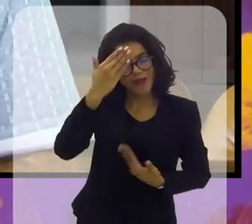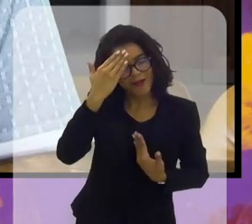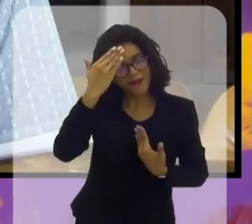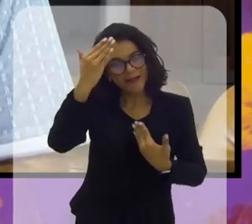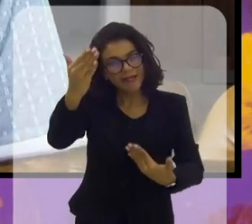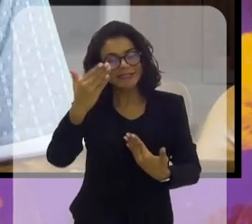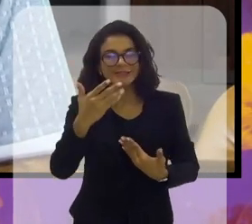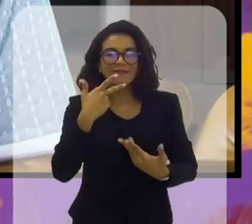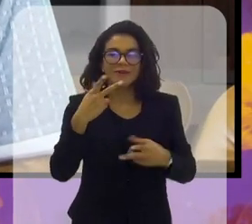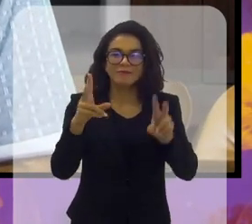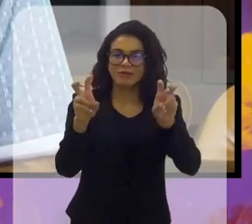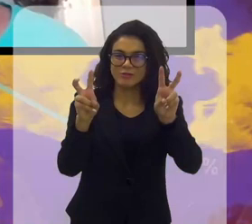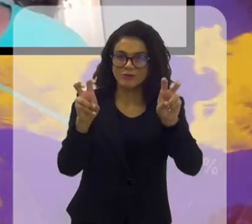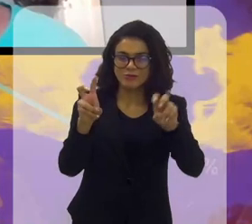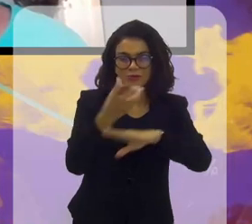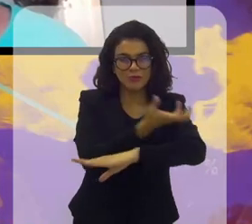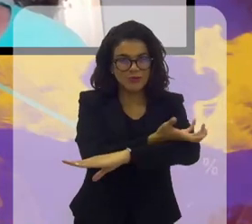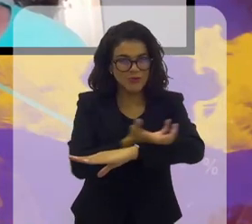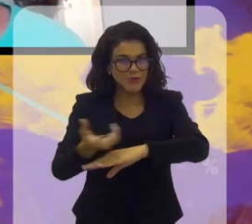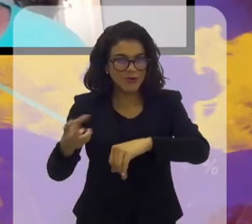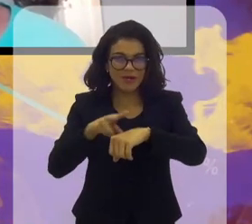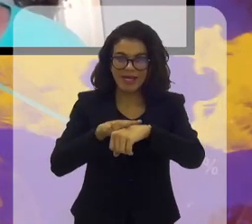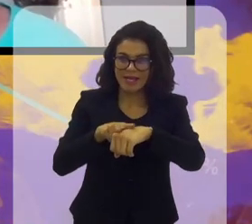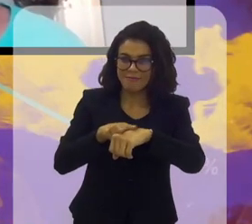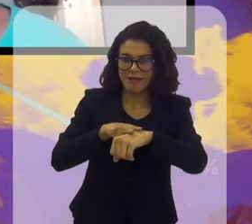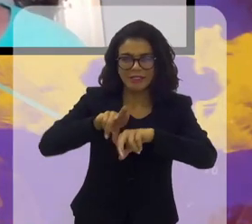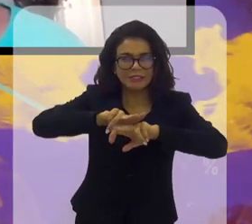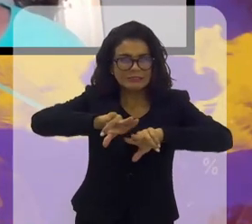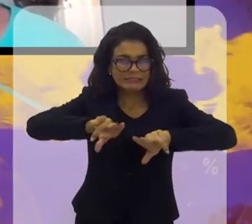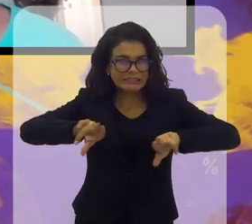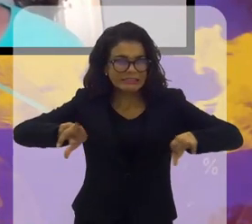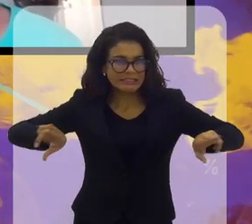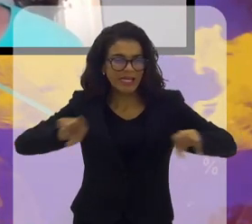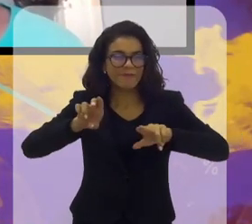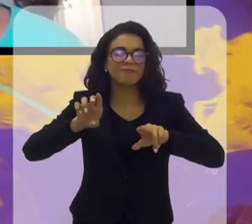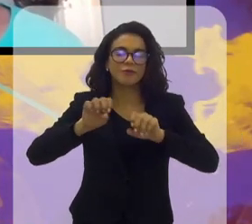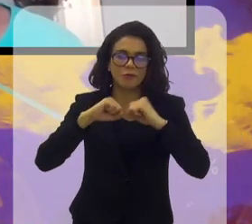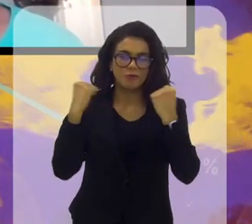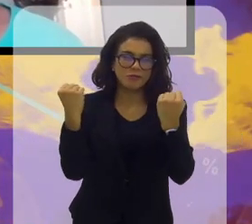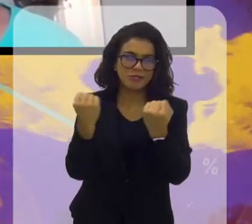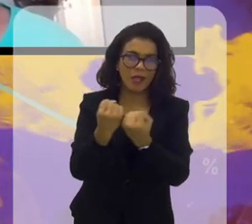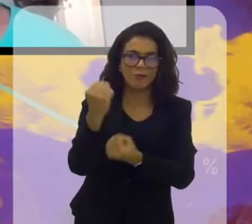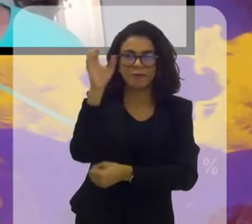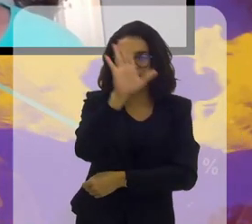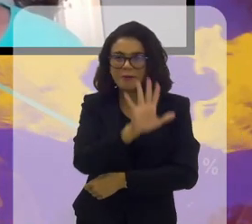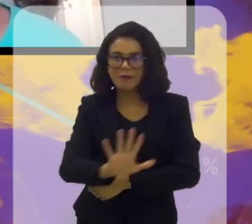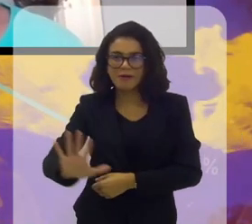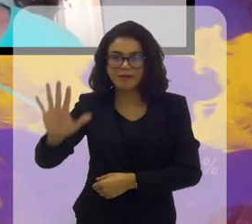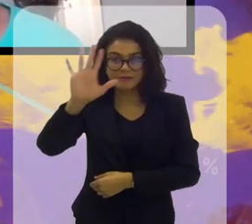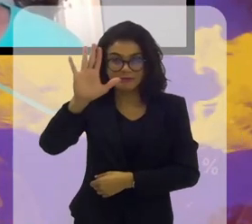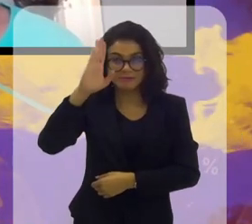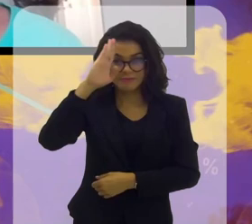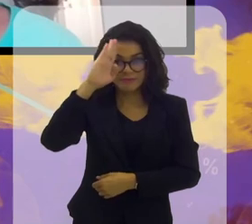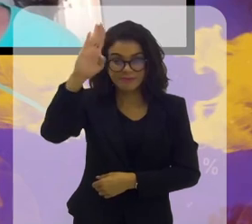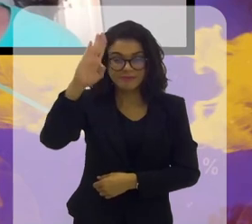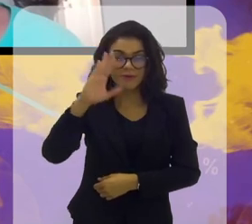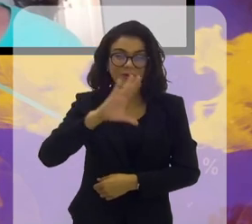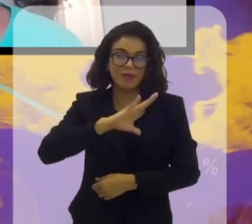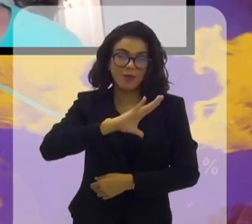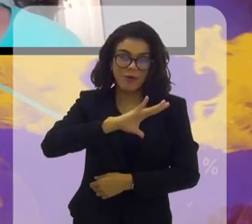agradecer a sua presença aqui no Arena Esportiva. Tratamos do assunto do gramado, Maracanã e de outros também pelo